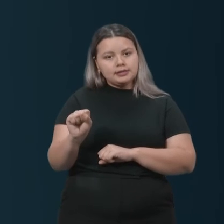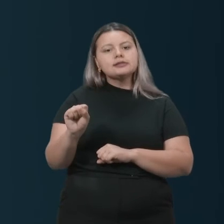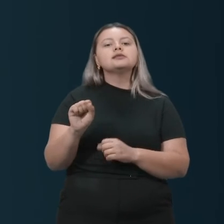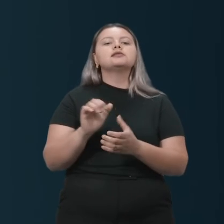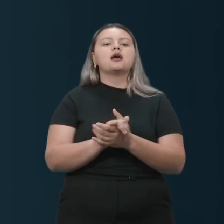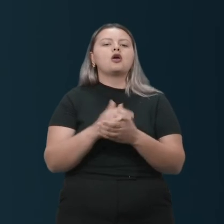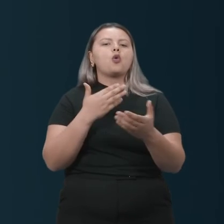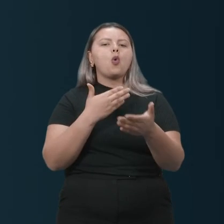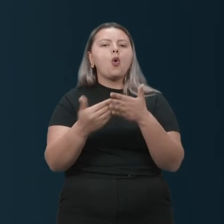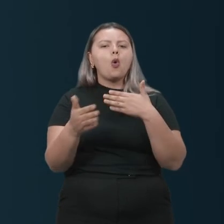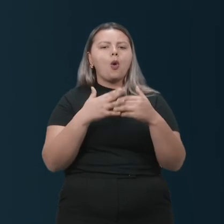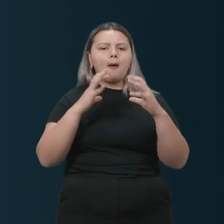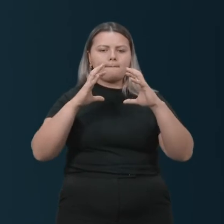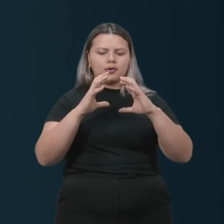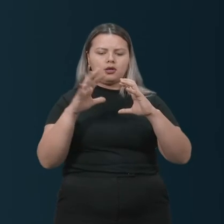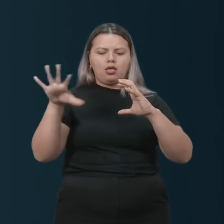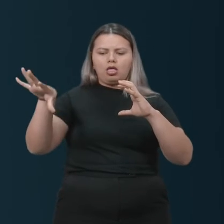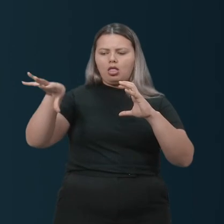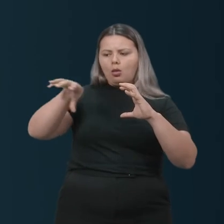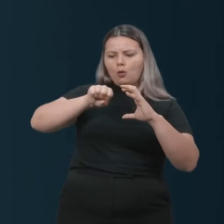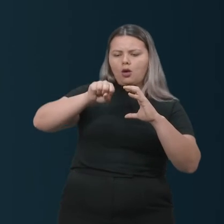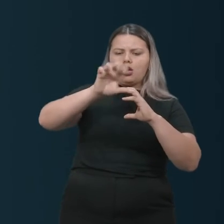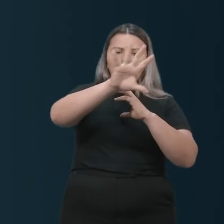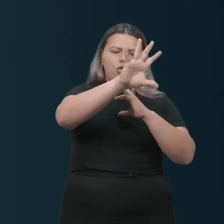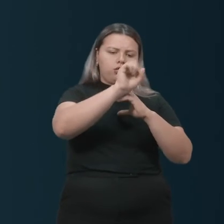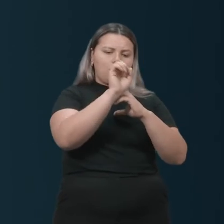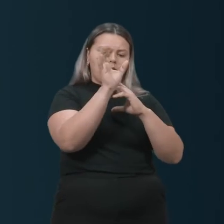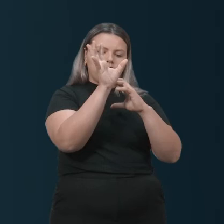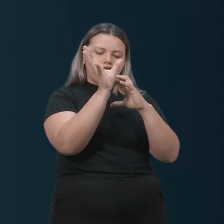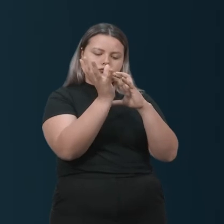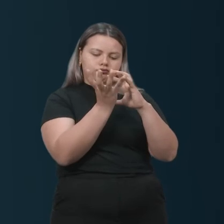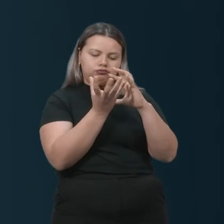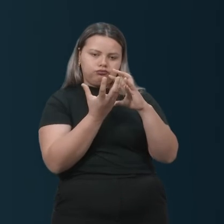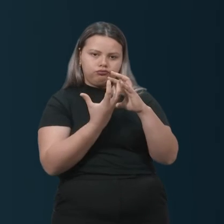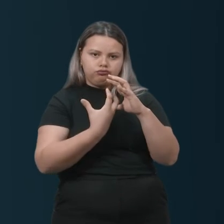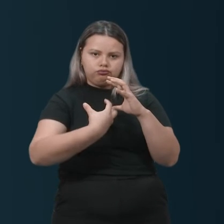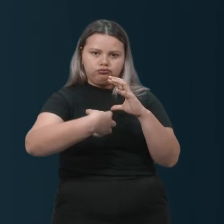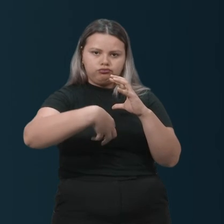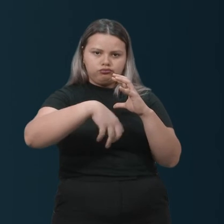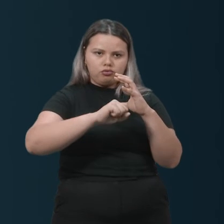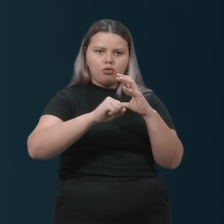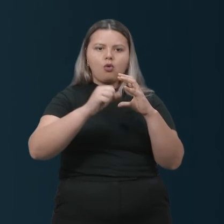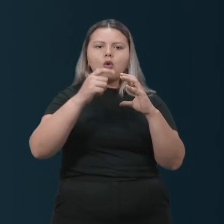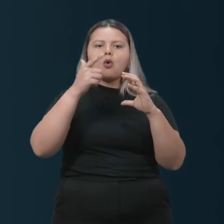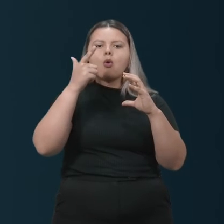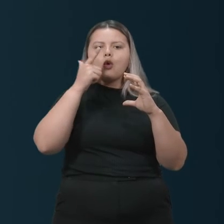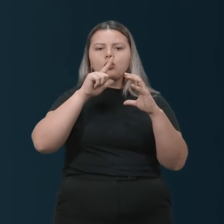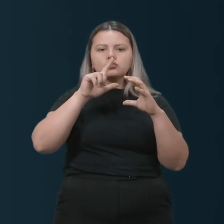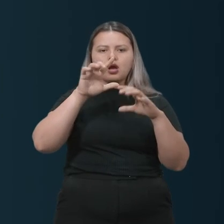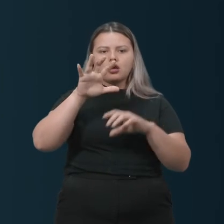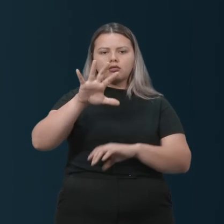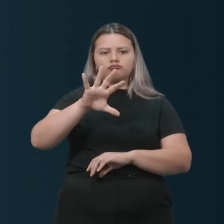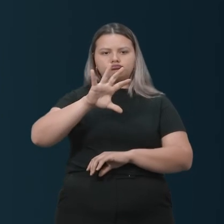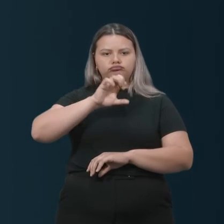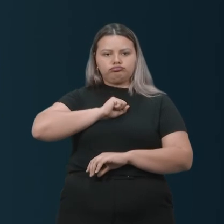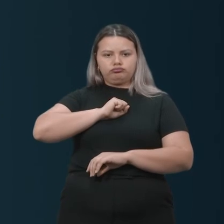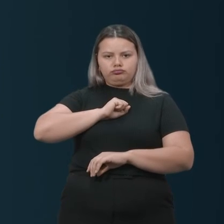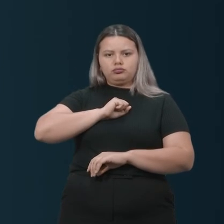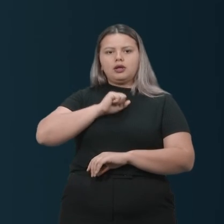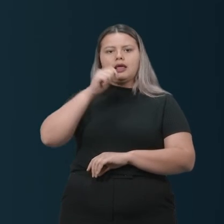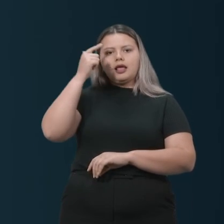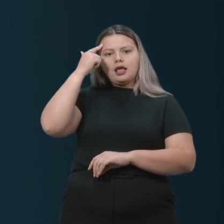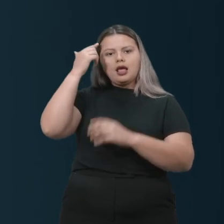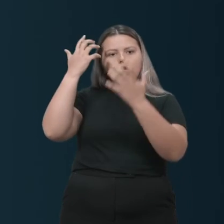que chega de qualquer tecido do corpo até o cérebro, chega até o córtex cerebral, onde vai